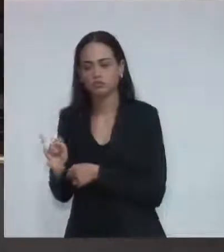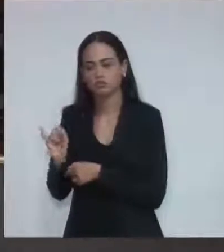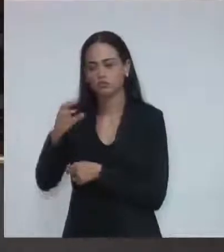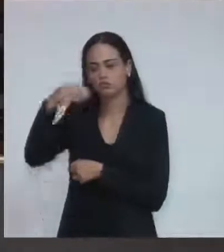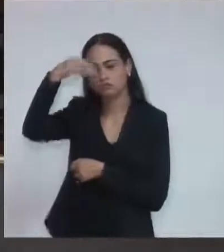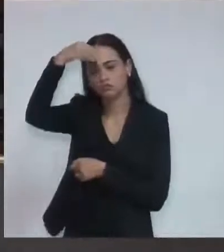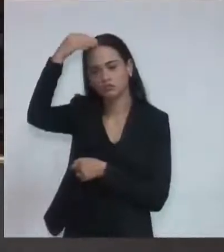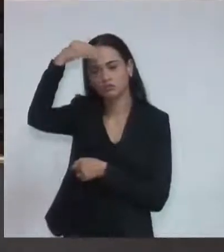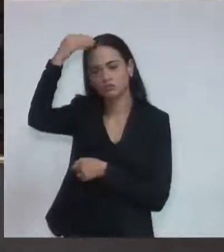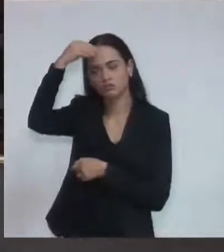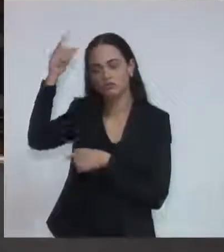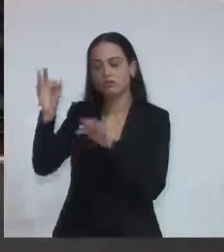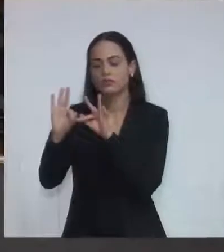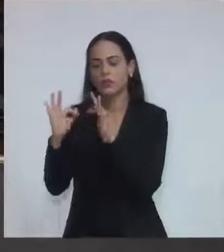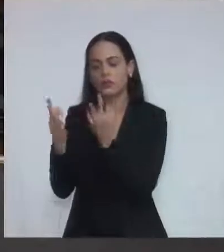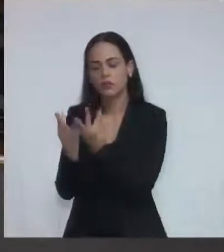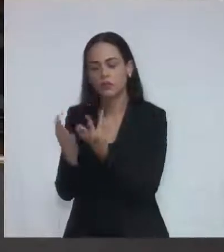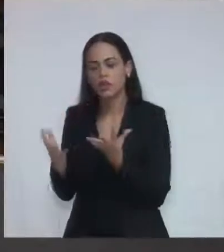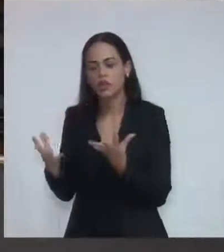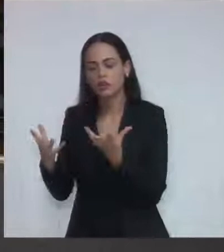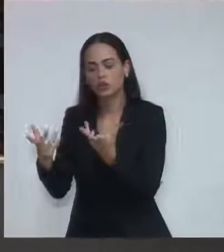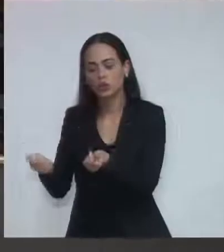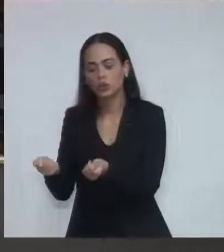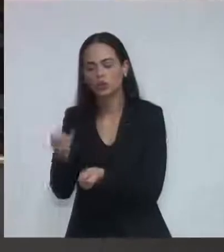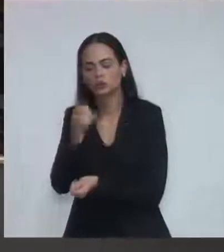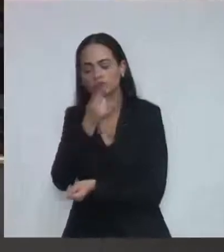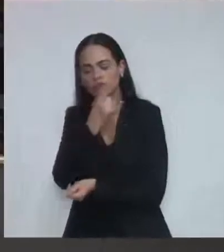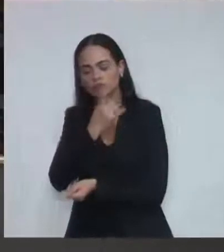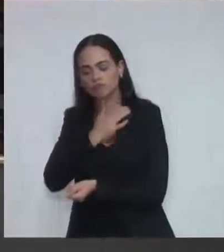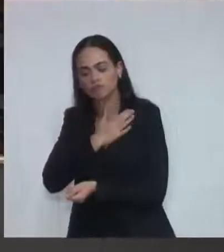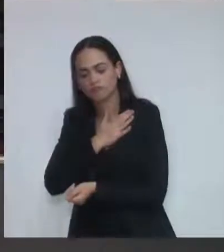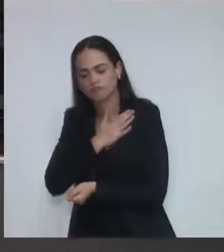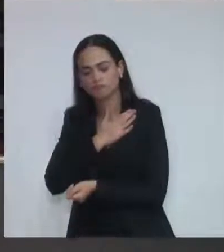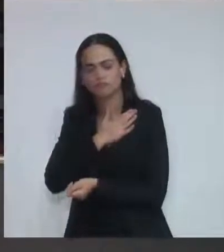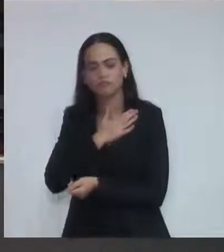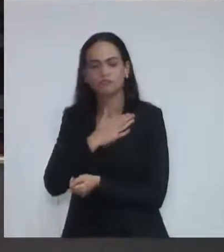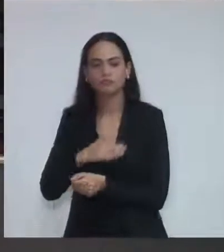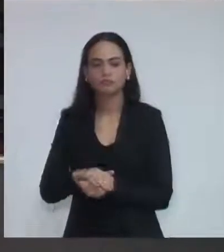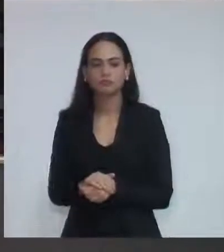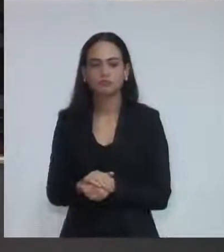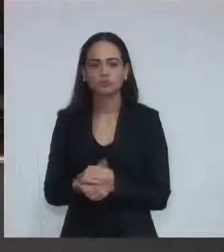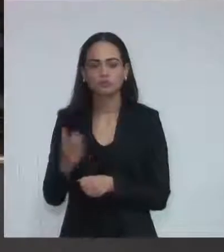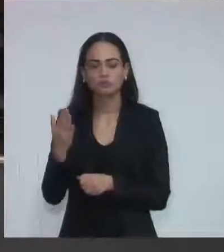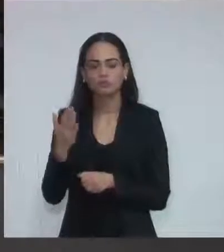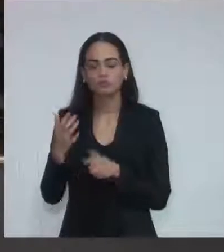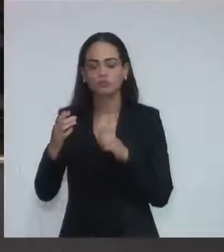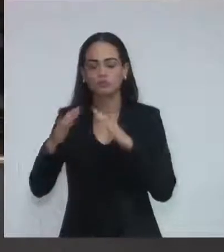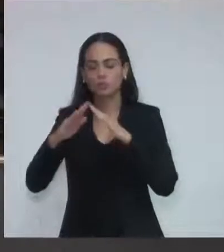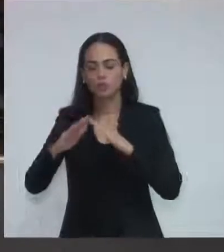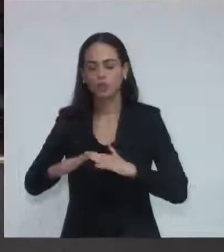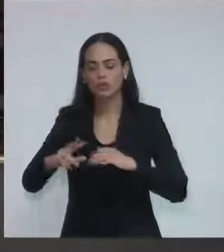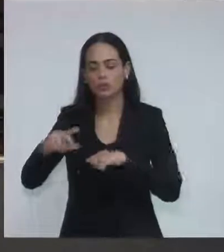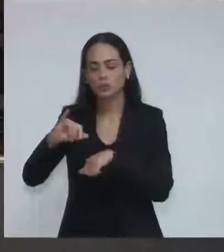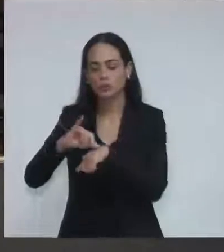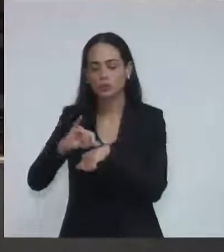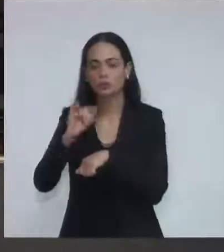dada ciência à família enlutada, residente à rua 9 de julho, 1110, Centro Vinhedo.